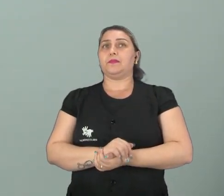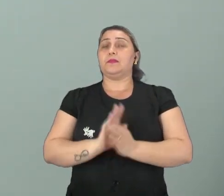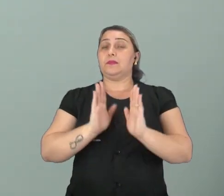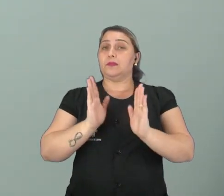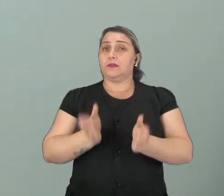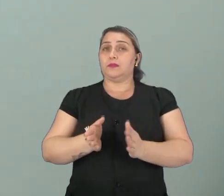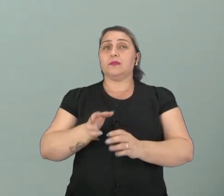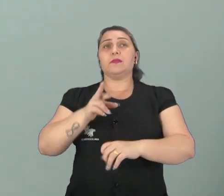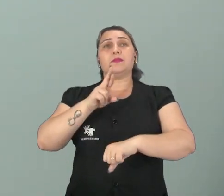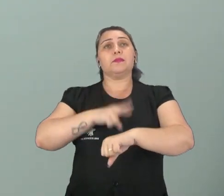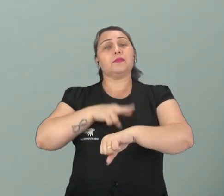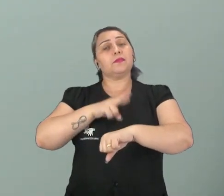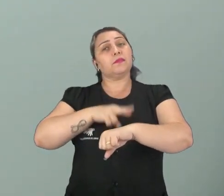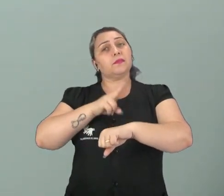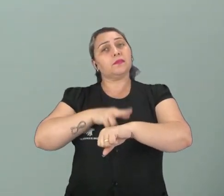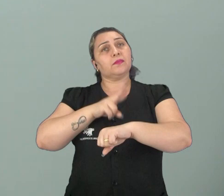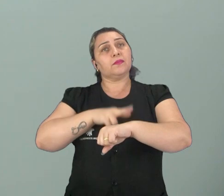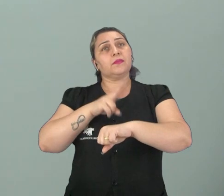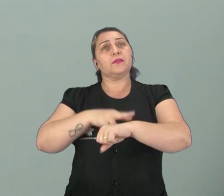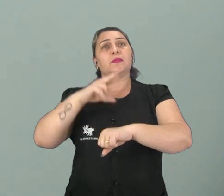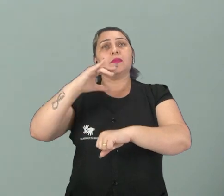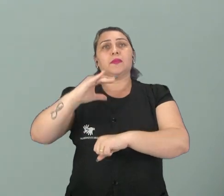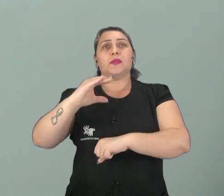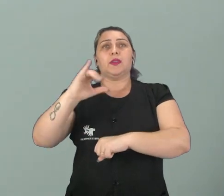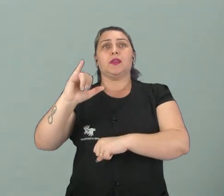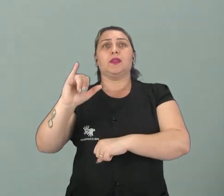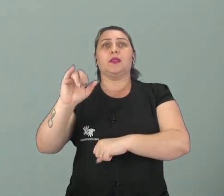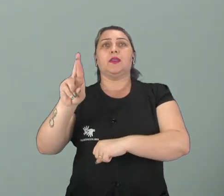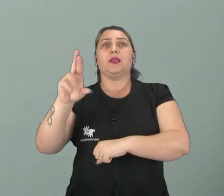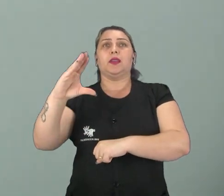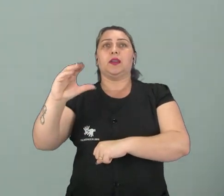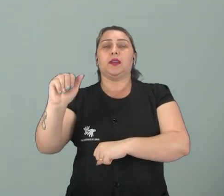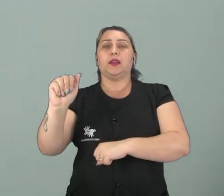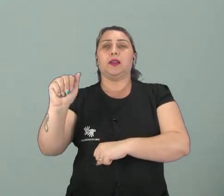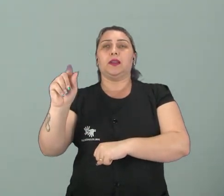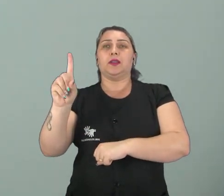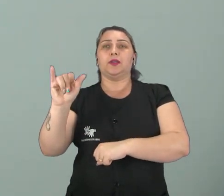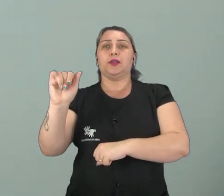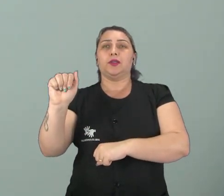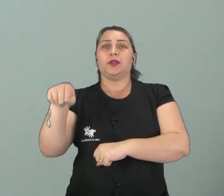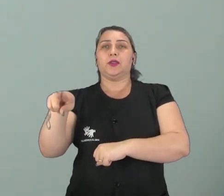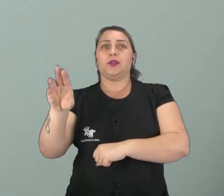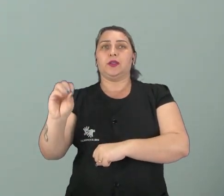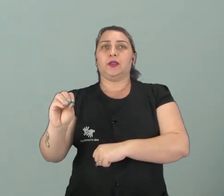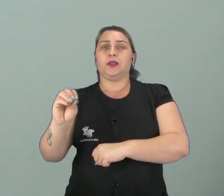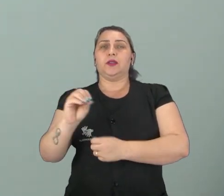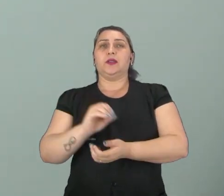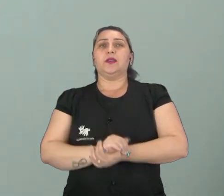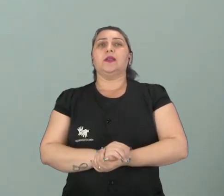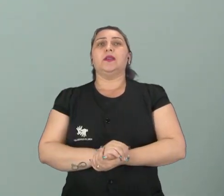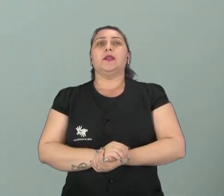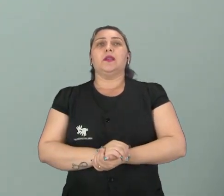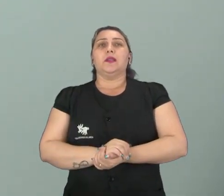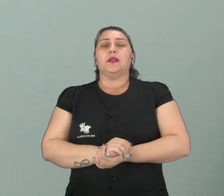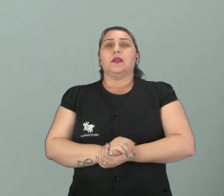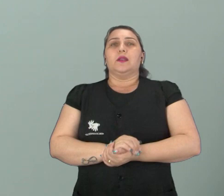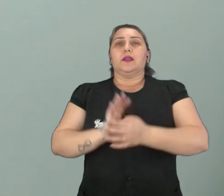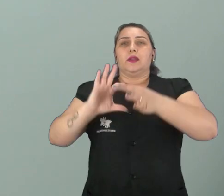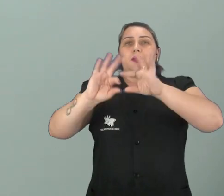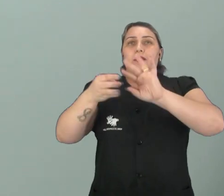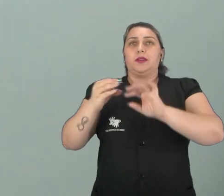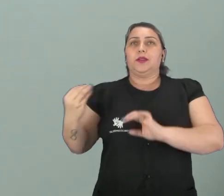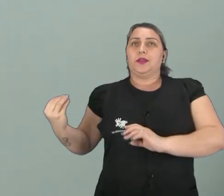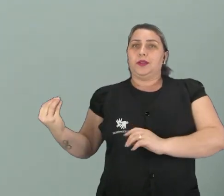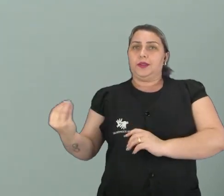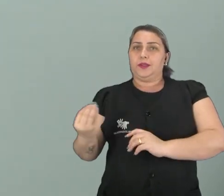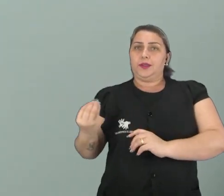Já quando a gente fala, quando a gente fala desse processo aí, né, do ciclo de rotação, o que é importante